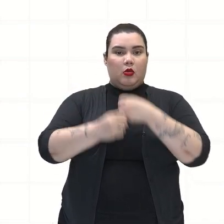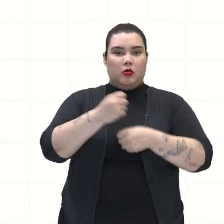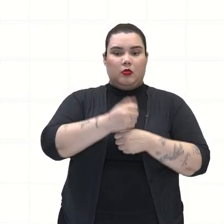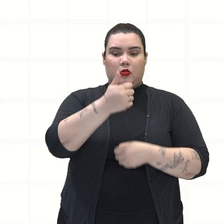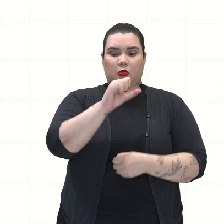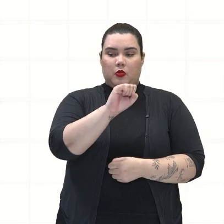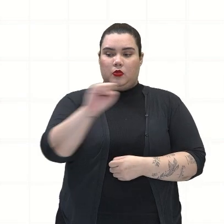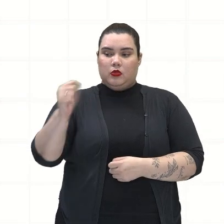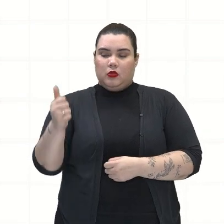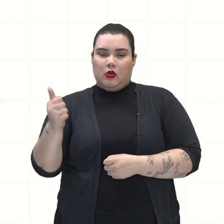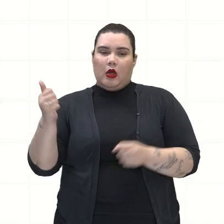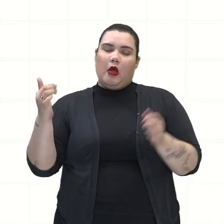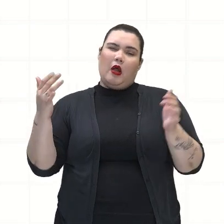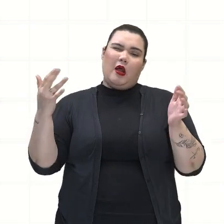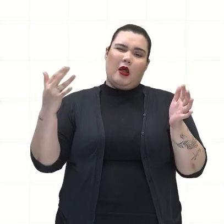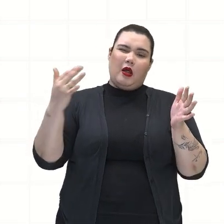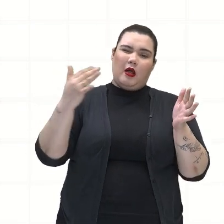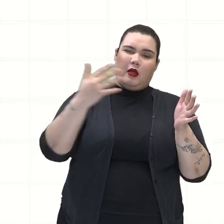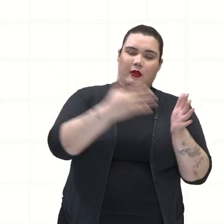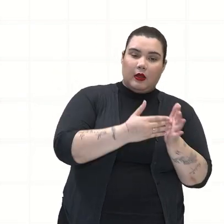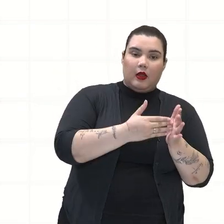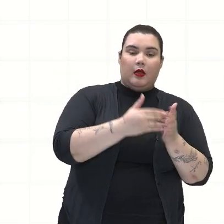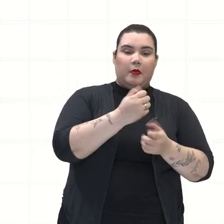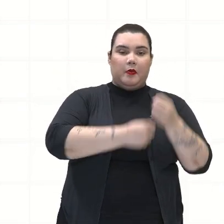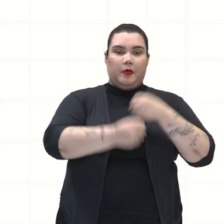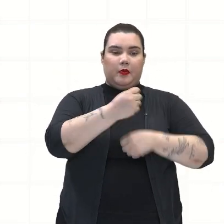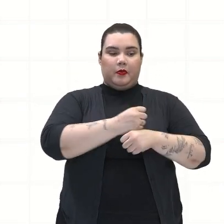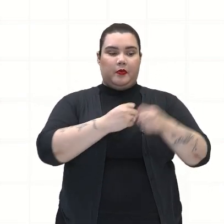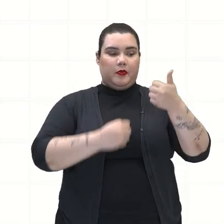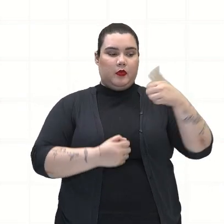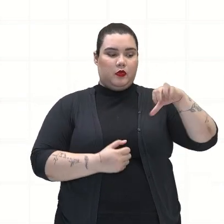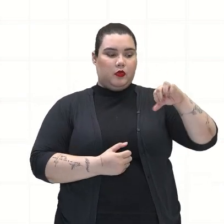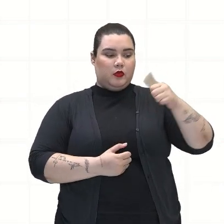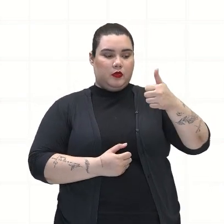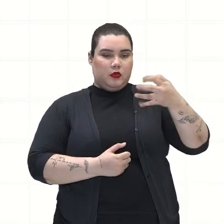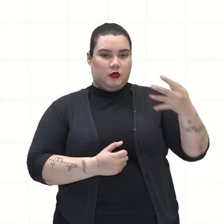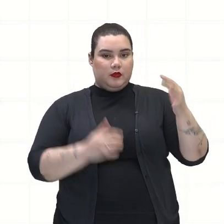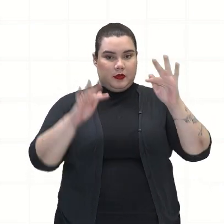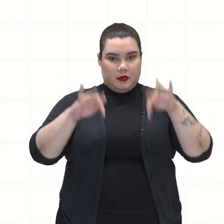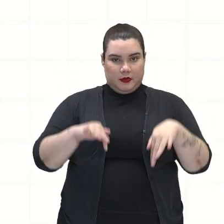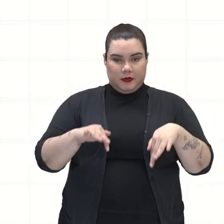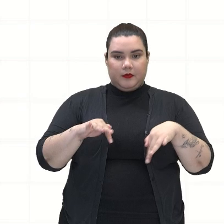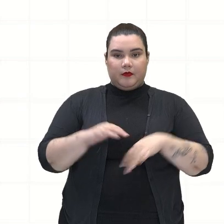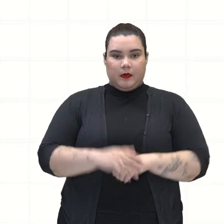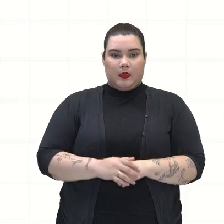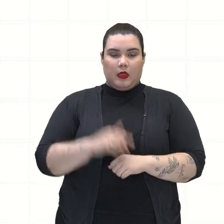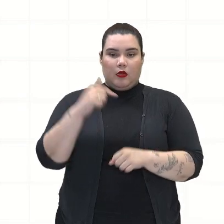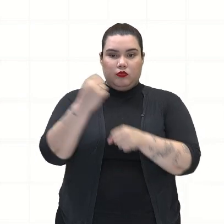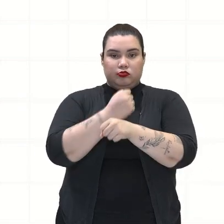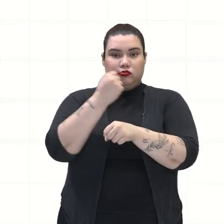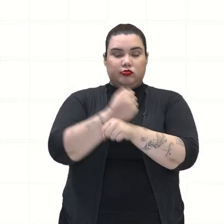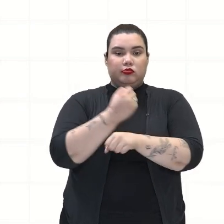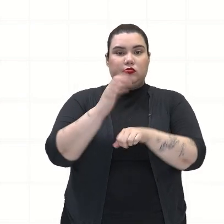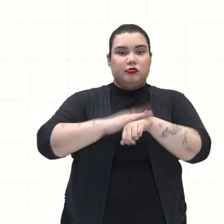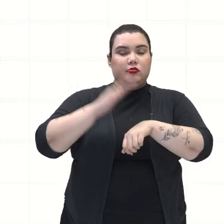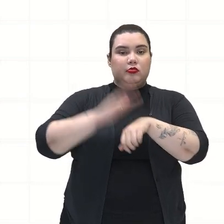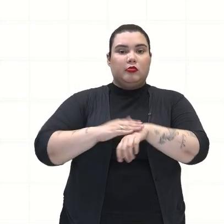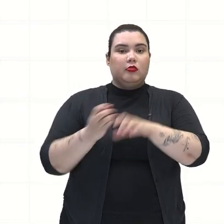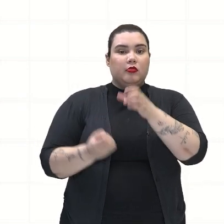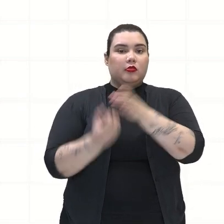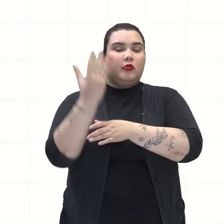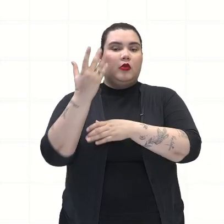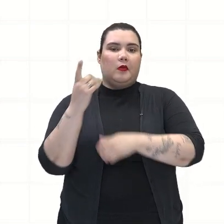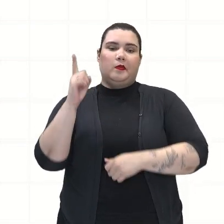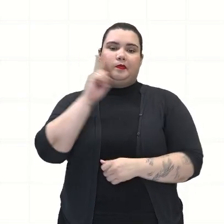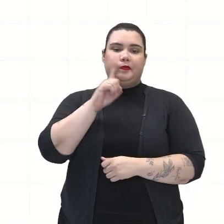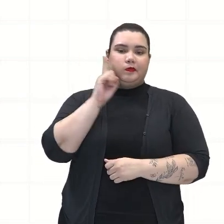e foi concluída em 1914. O canal foi construído pelos Estados Unidos. Olha só